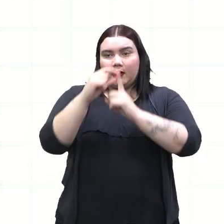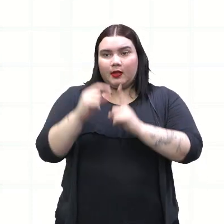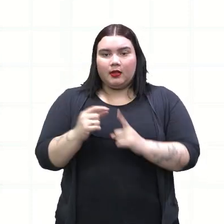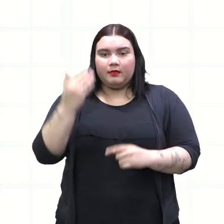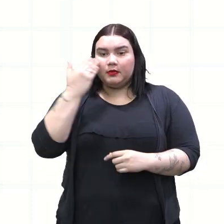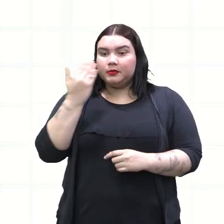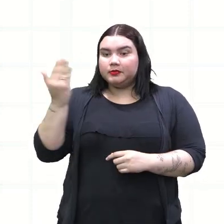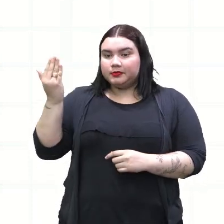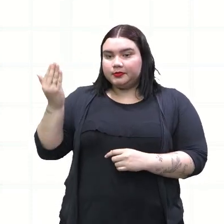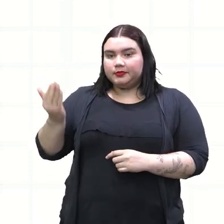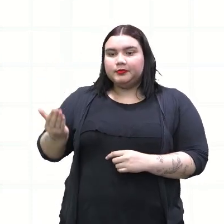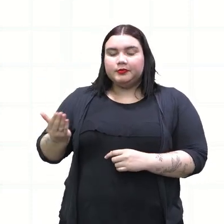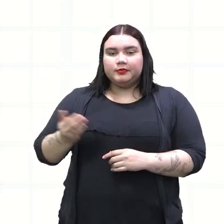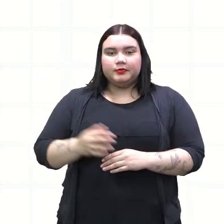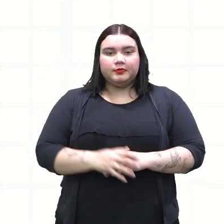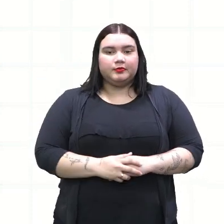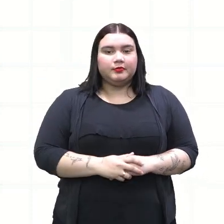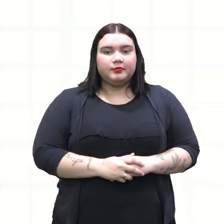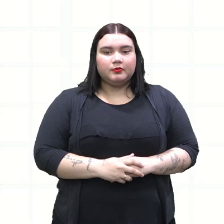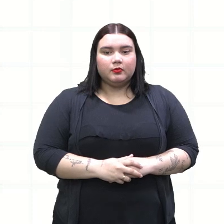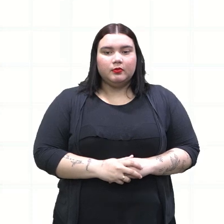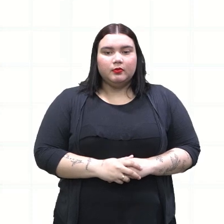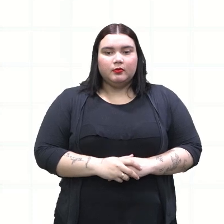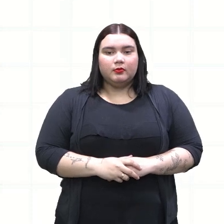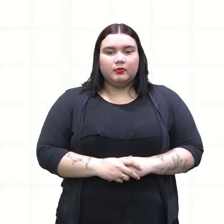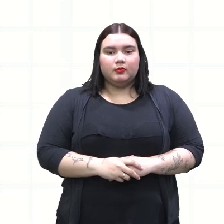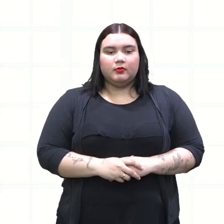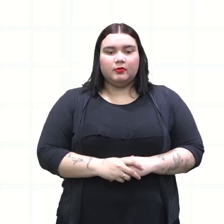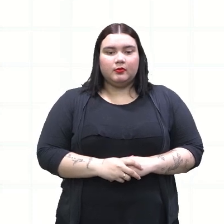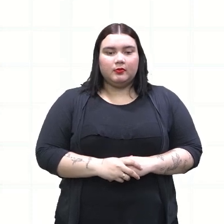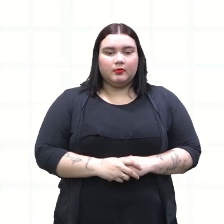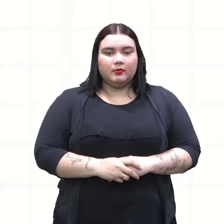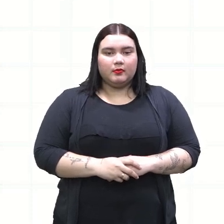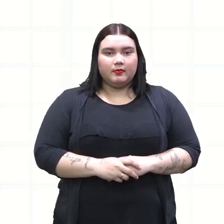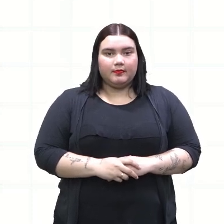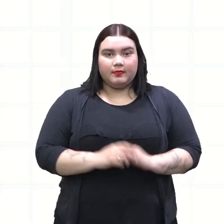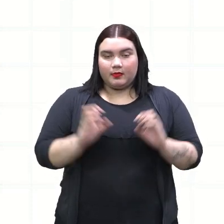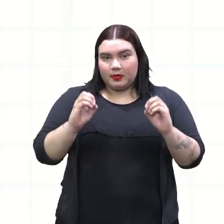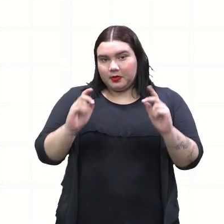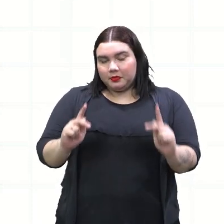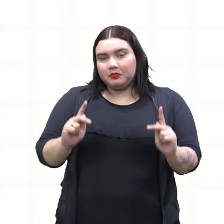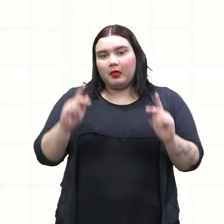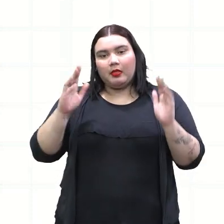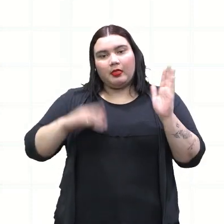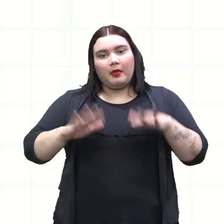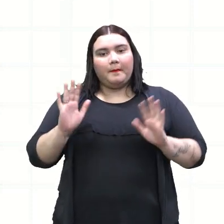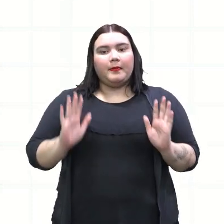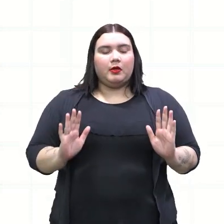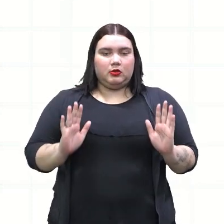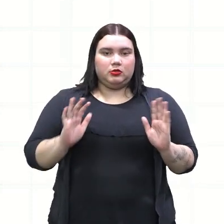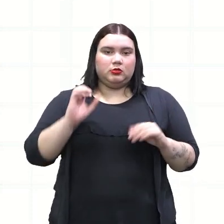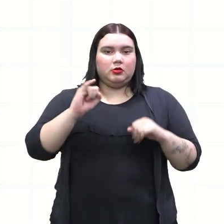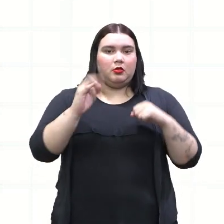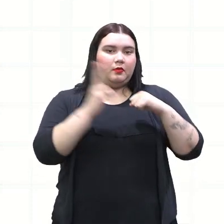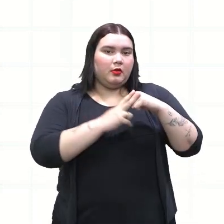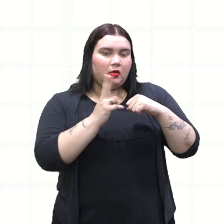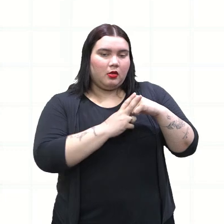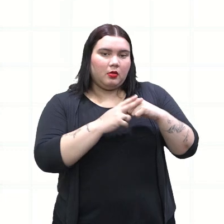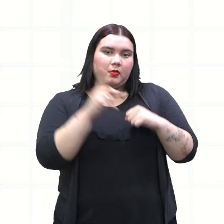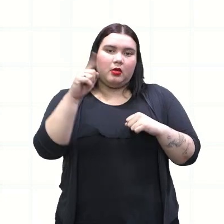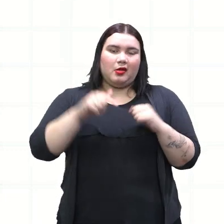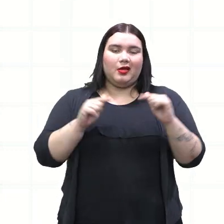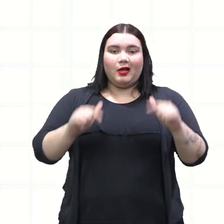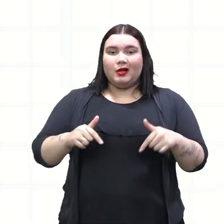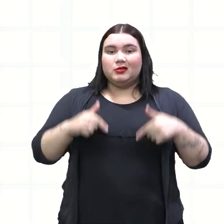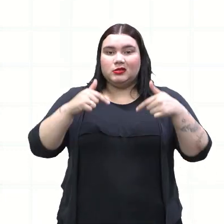the drums, run, vai correr, certo? Dependente que seja o verbo, é a ação